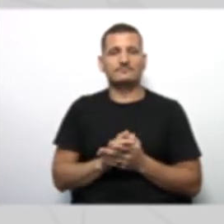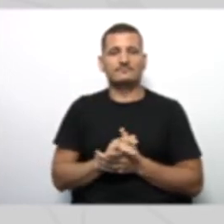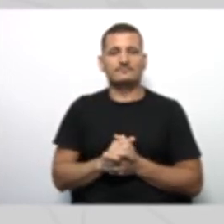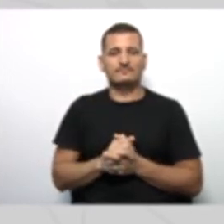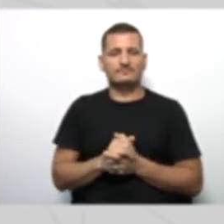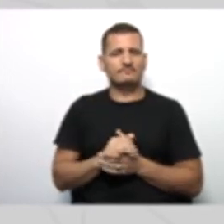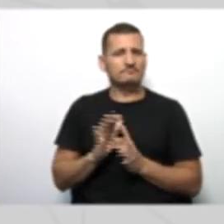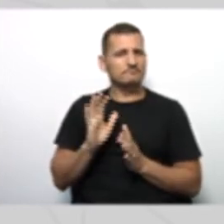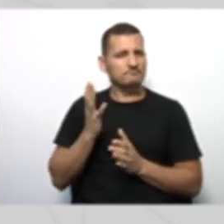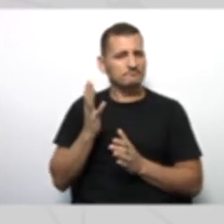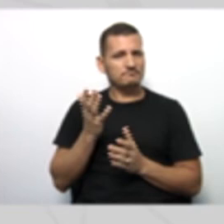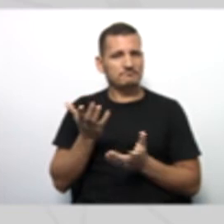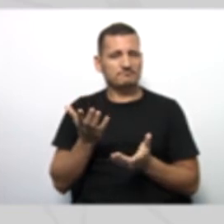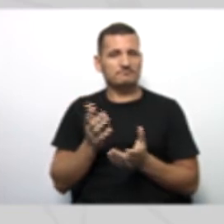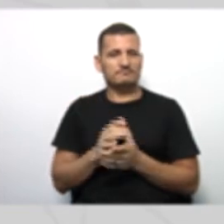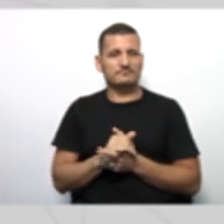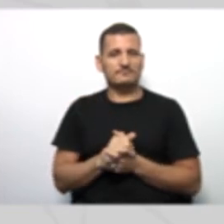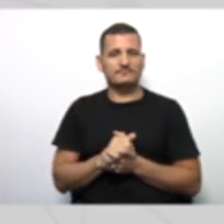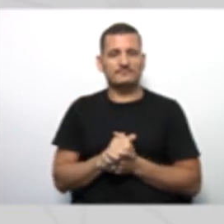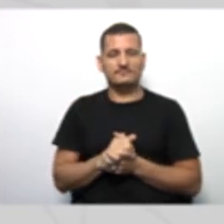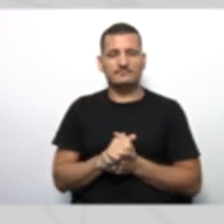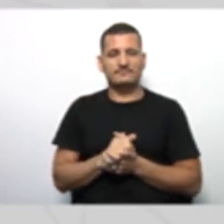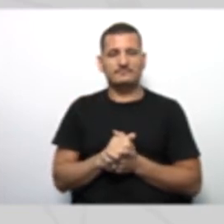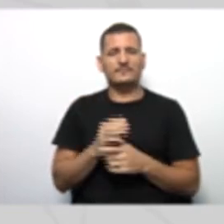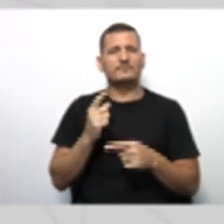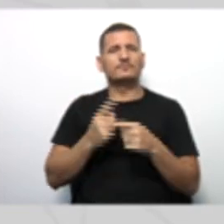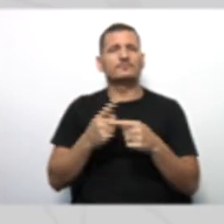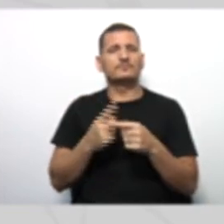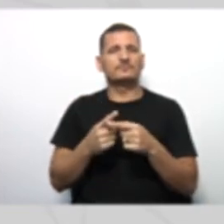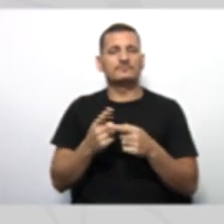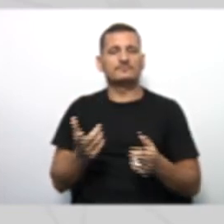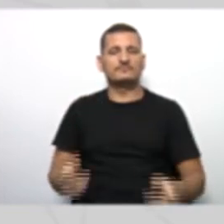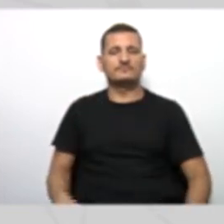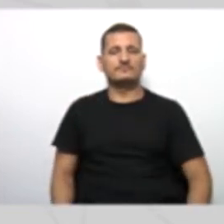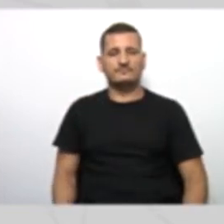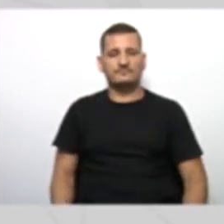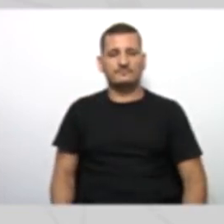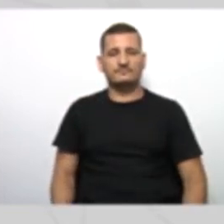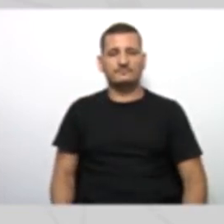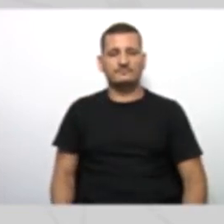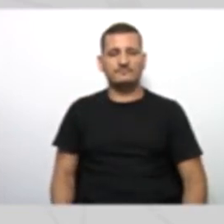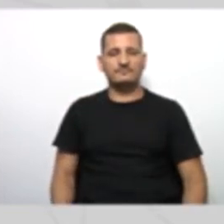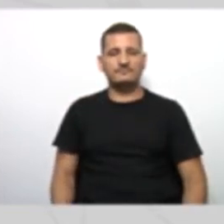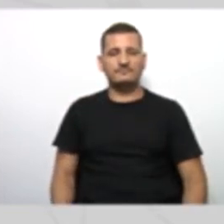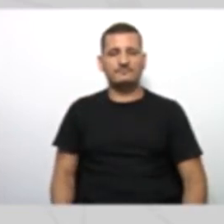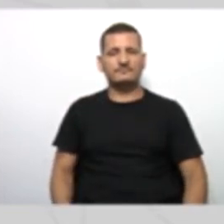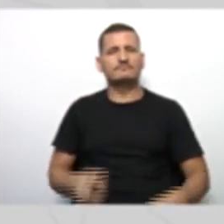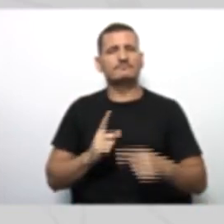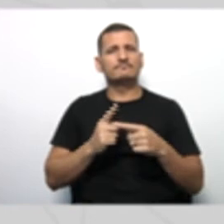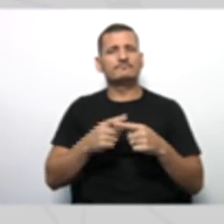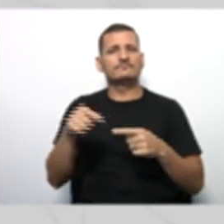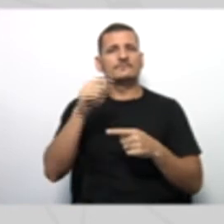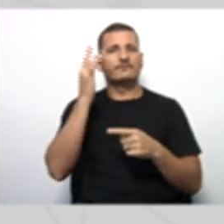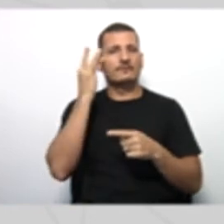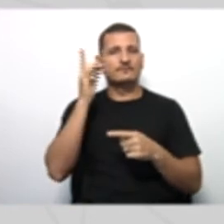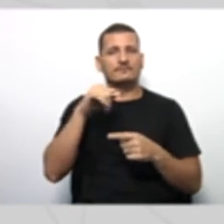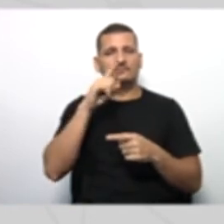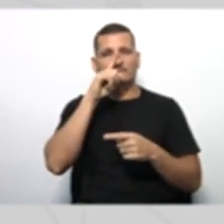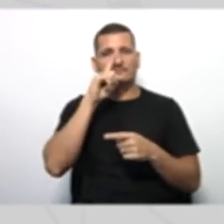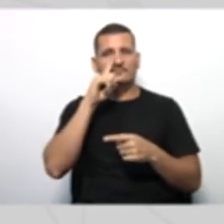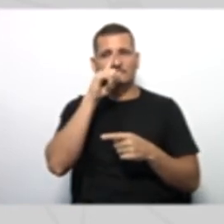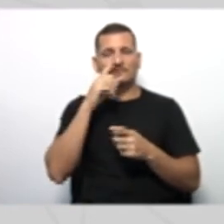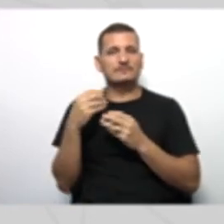legal, professor. Né? Será que a antecipação da entrega dos produtos pode ser um risco dentro do meu projeto?